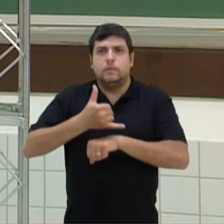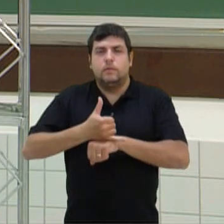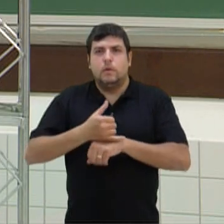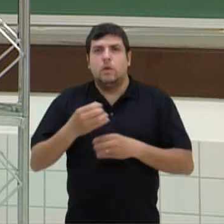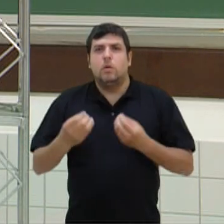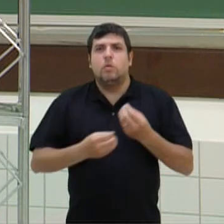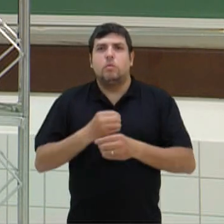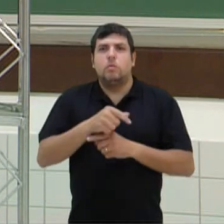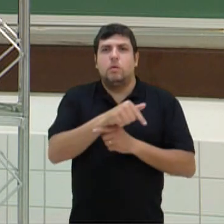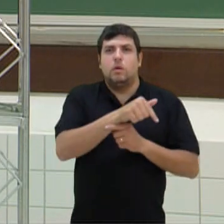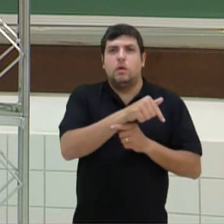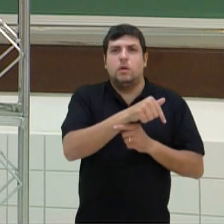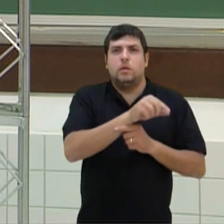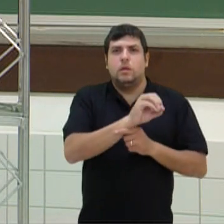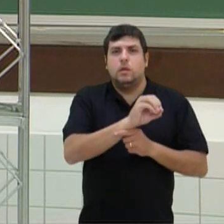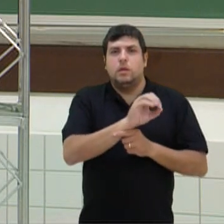70